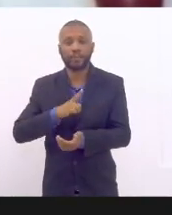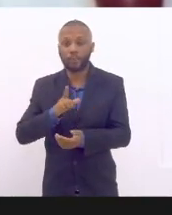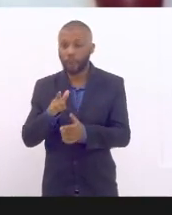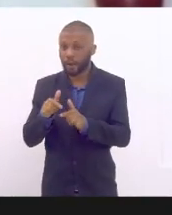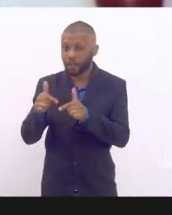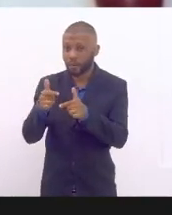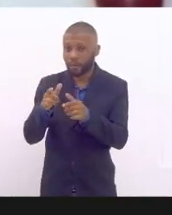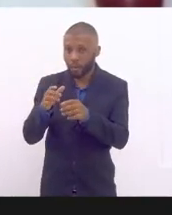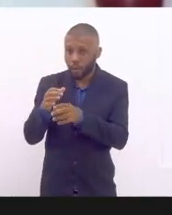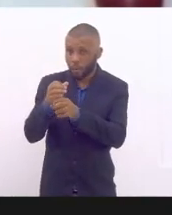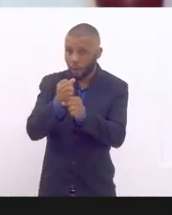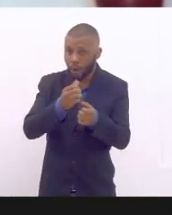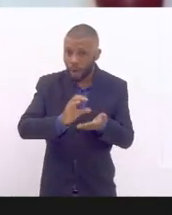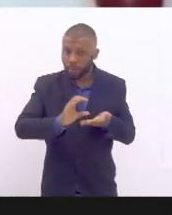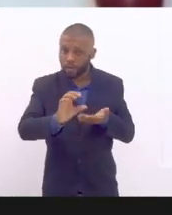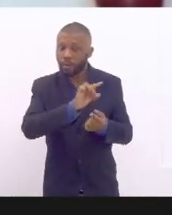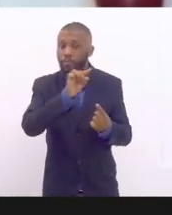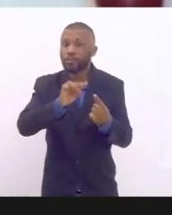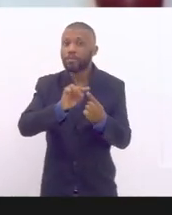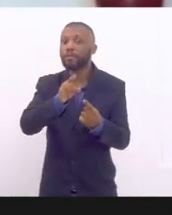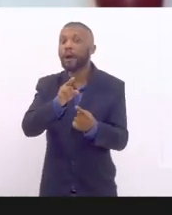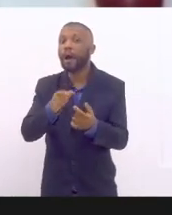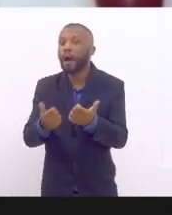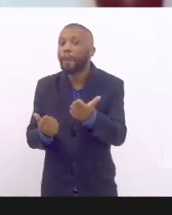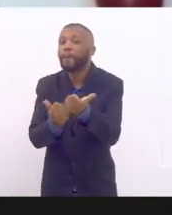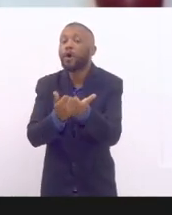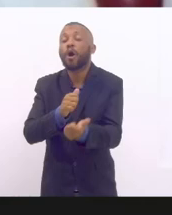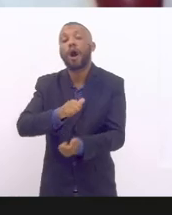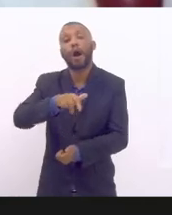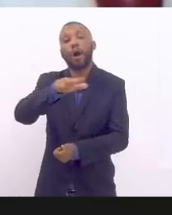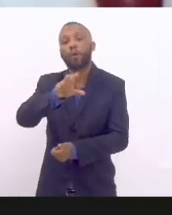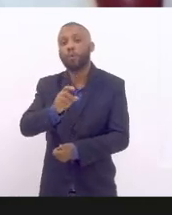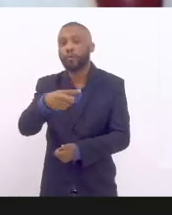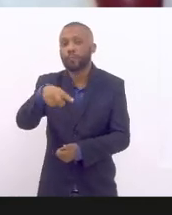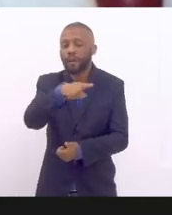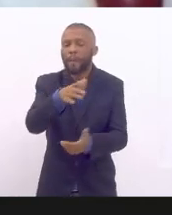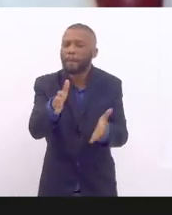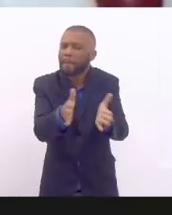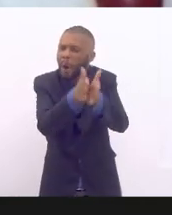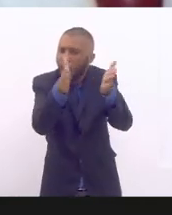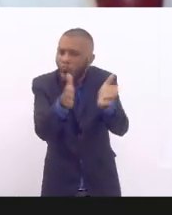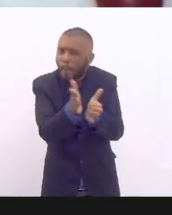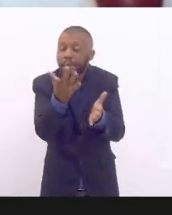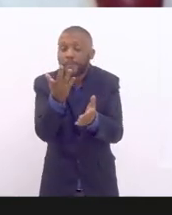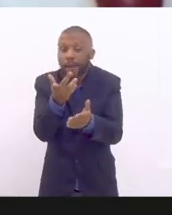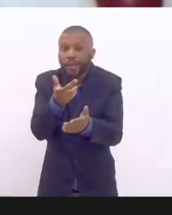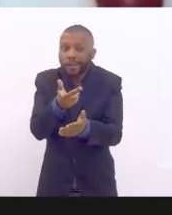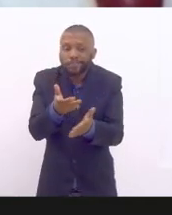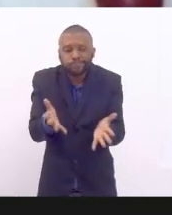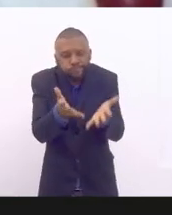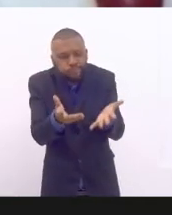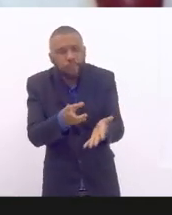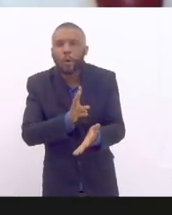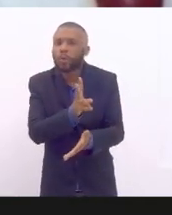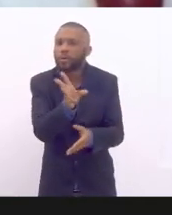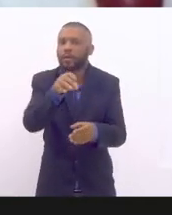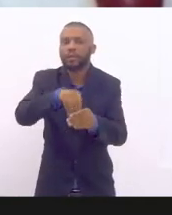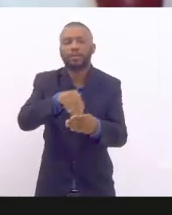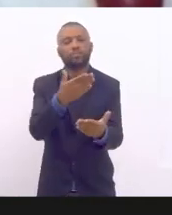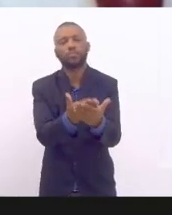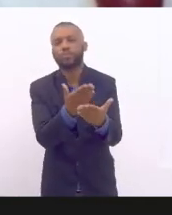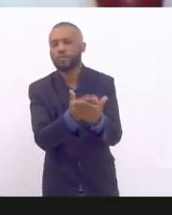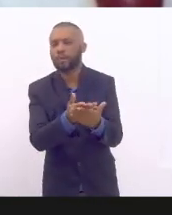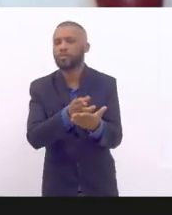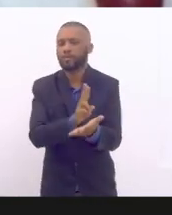destinada à assistência estudantil para garantir os nossos alunos mais vulneráveis das Universidades esses recursos